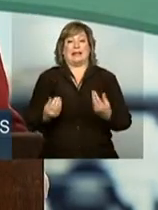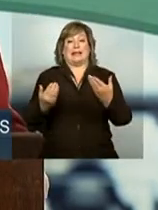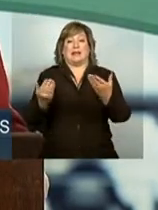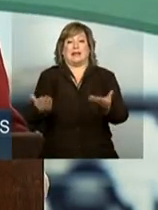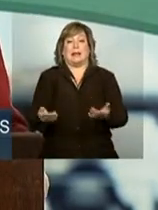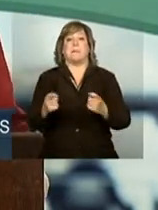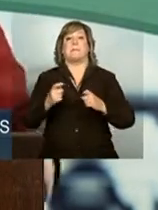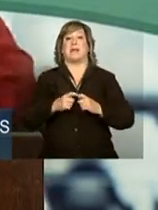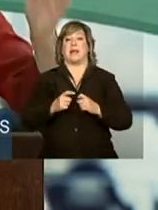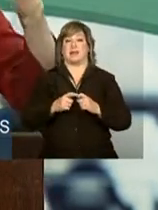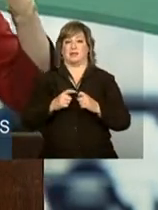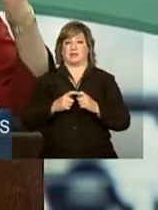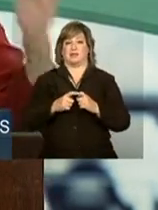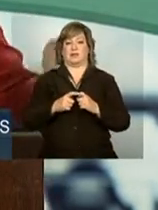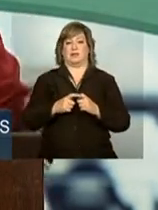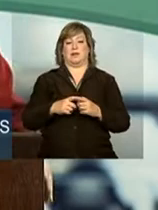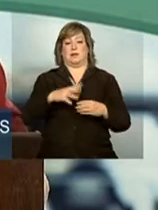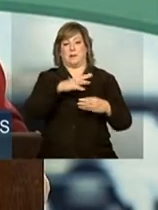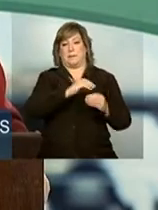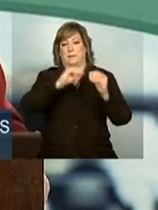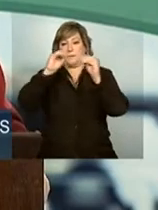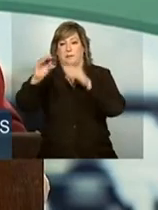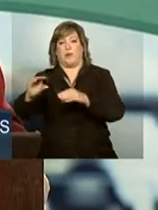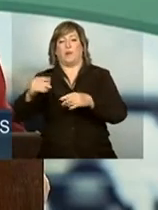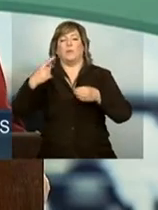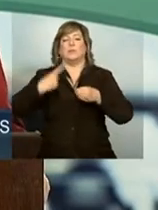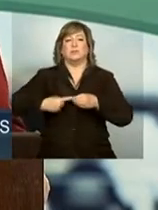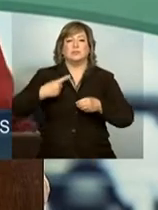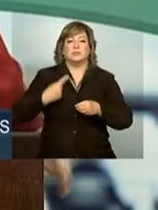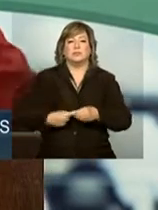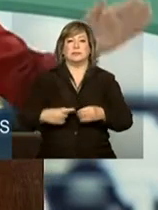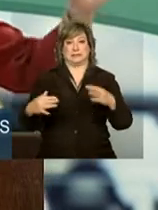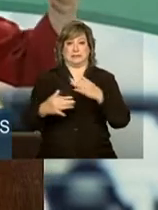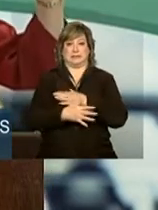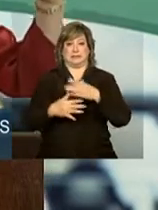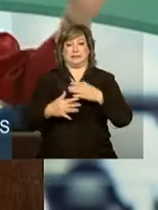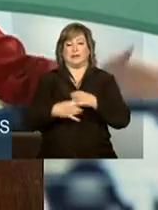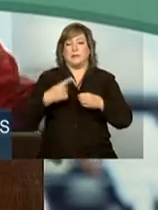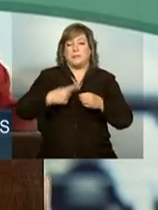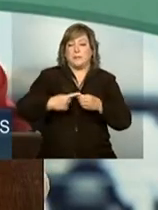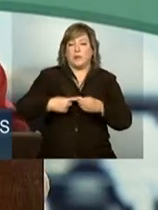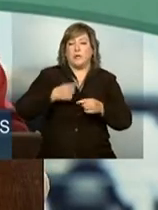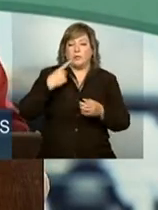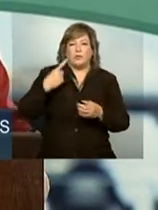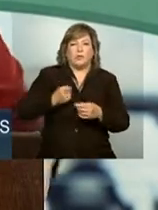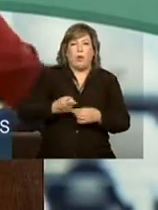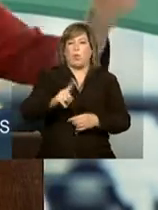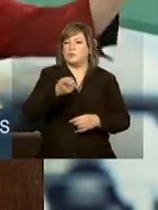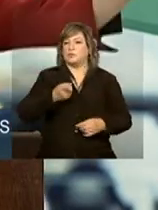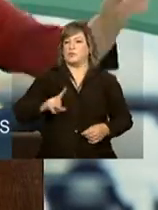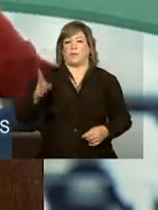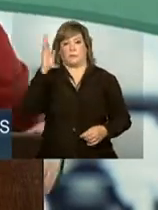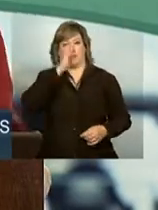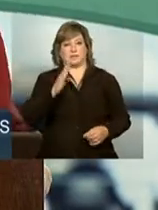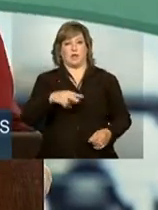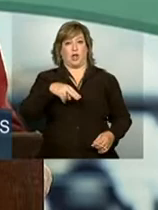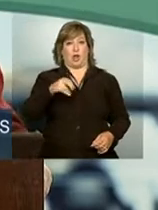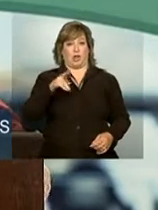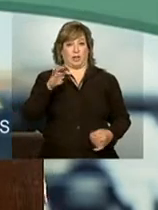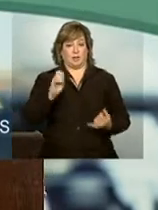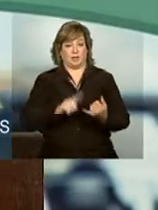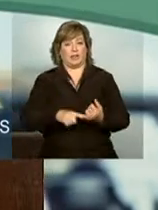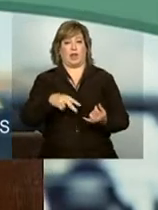médicos para a periferia das grandes cidades, para todo o interior do Brasil, para o norte e